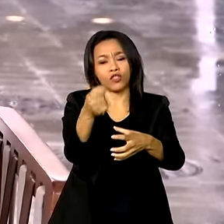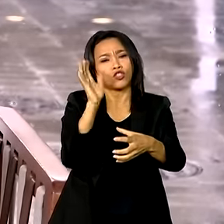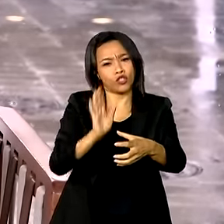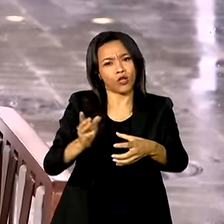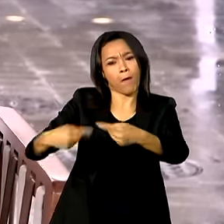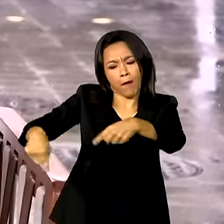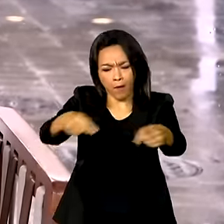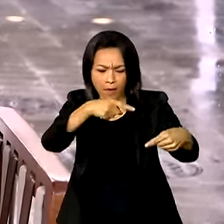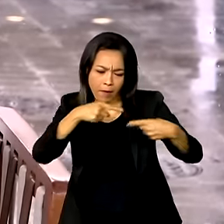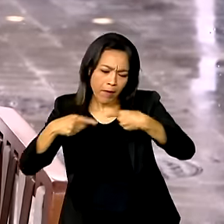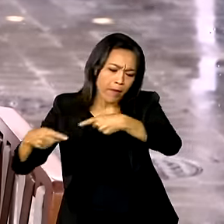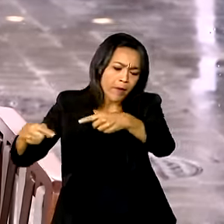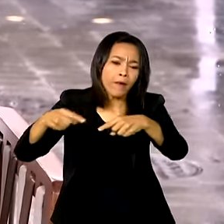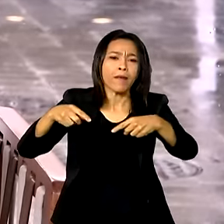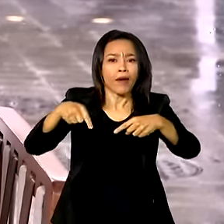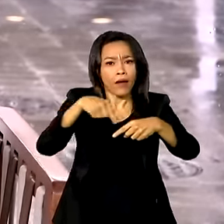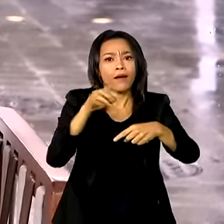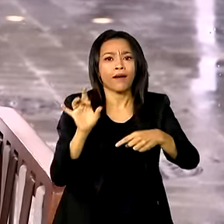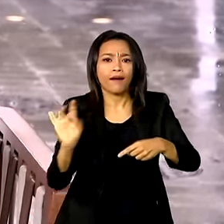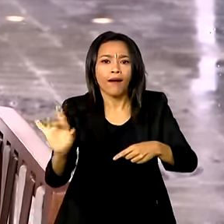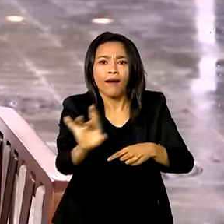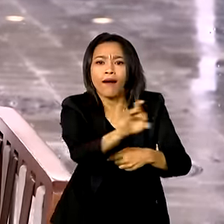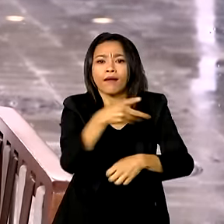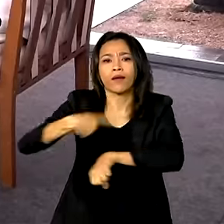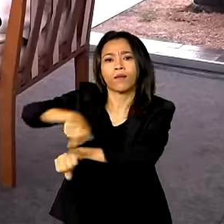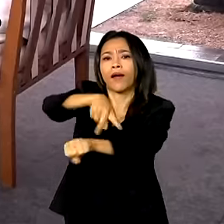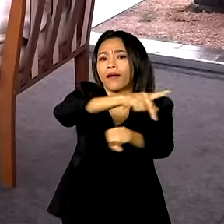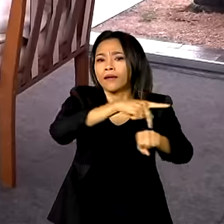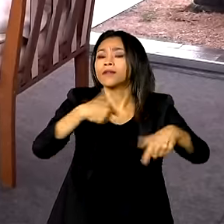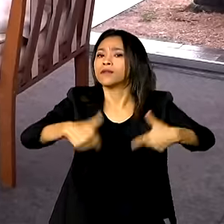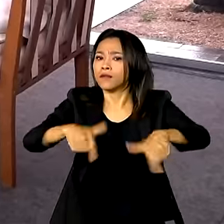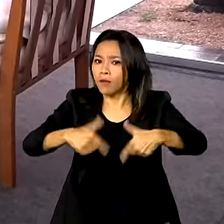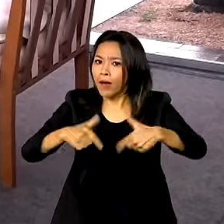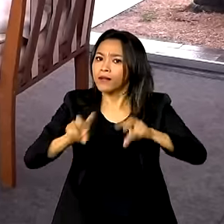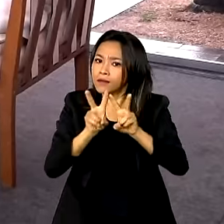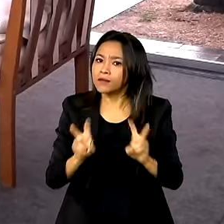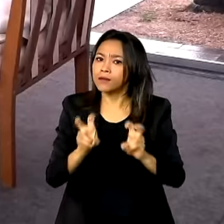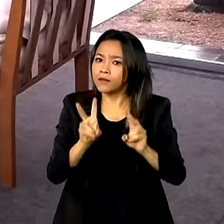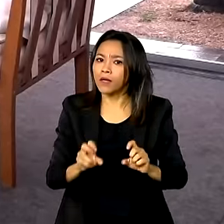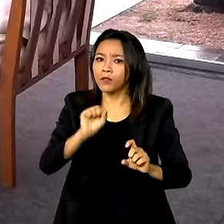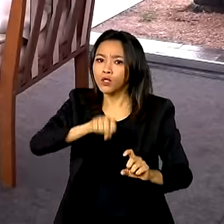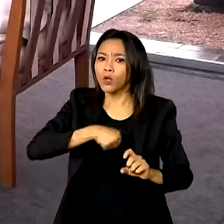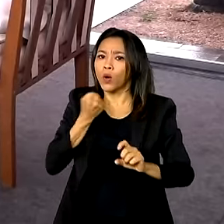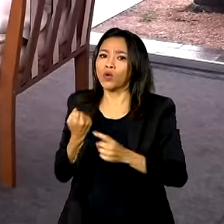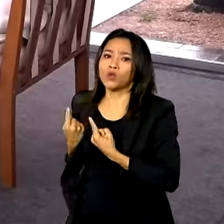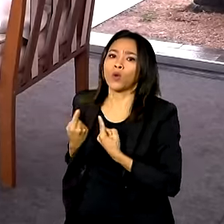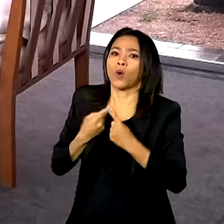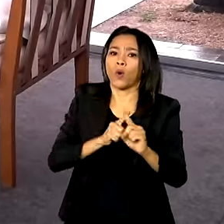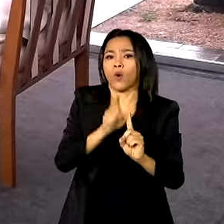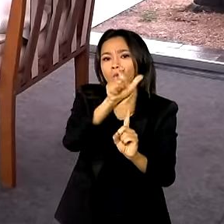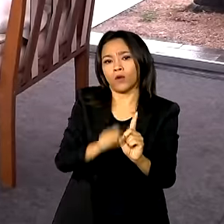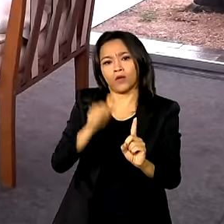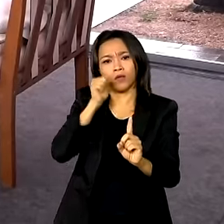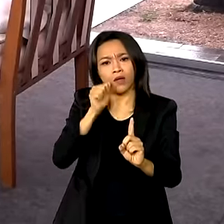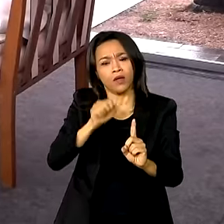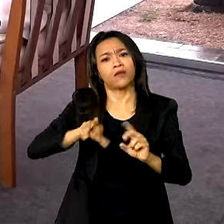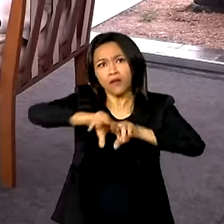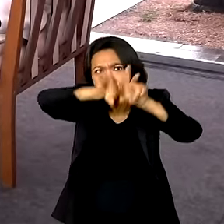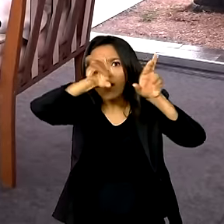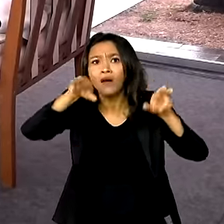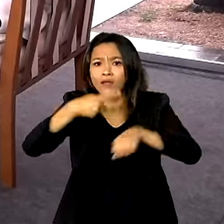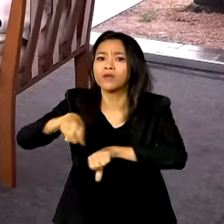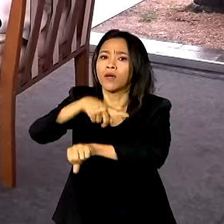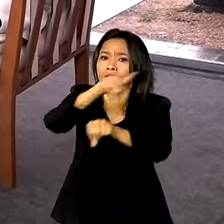debate, eles traparam essa questão da misoginia como um processo muito forte todos os países, e